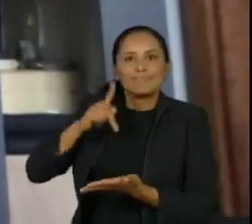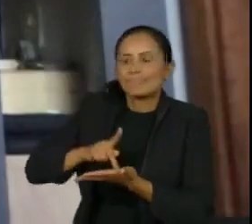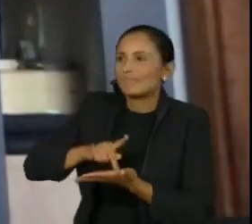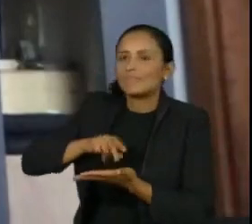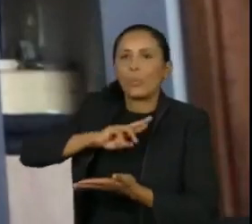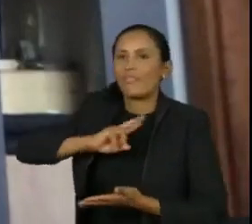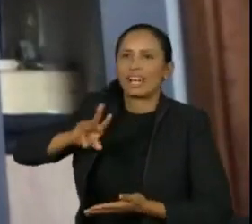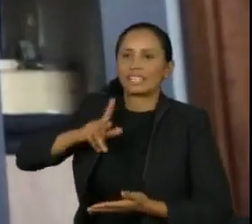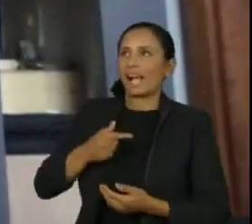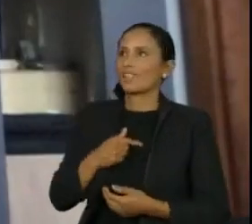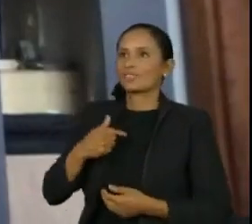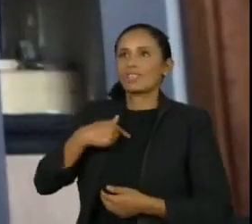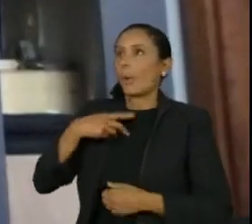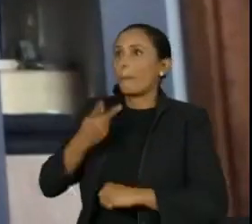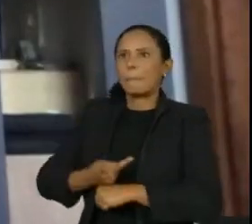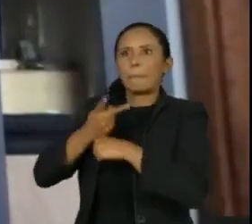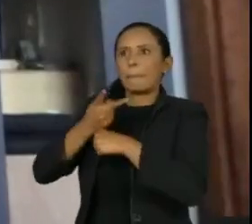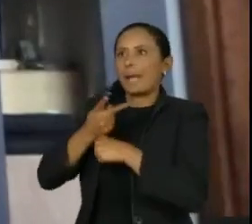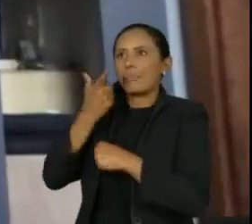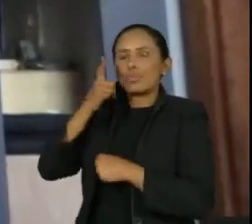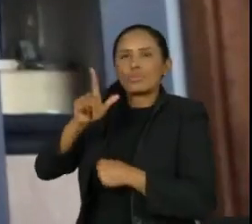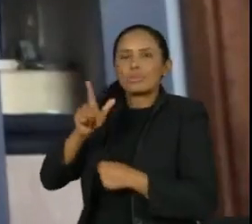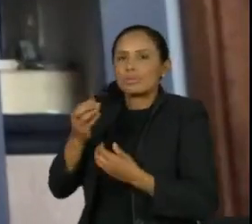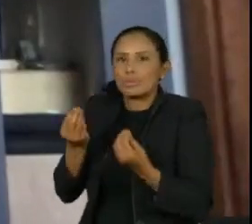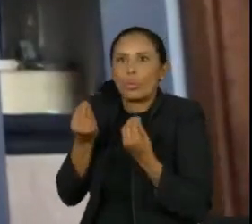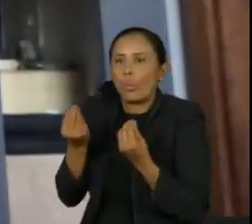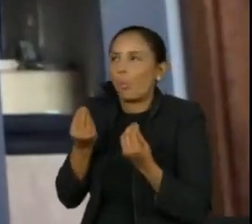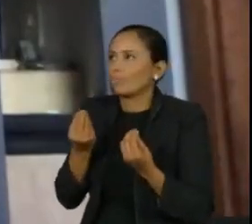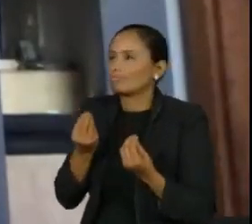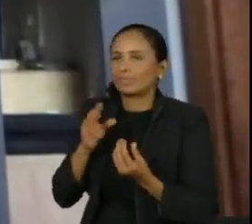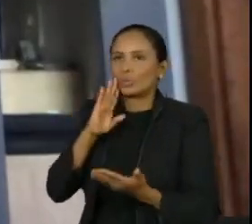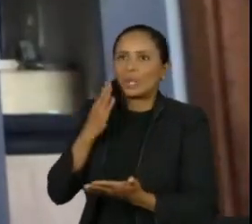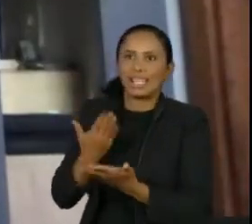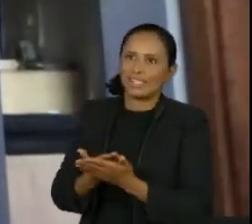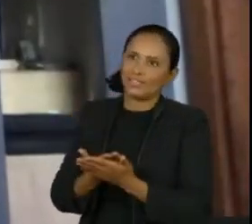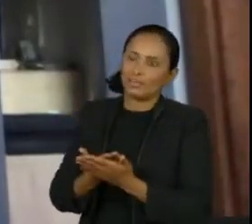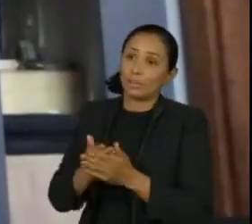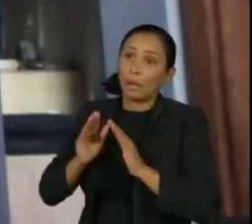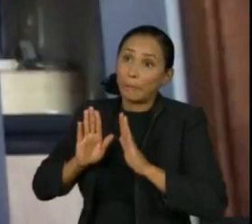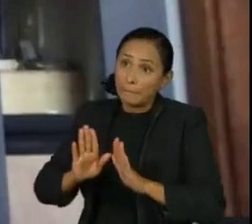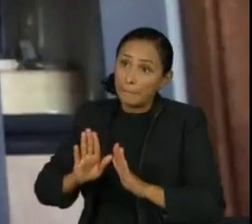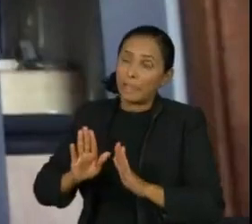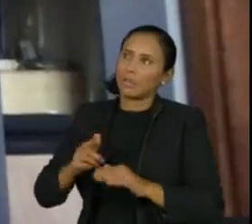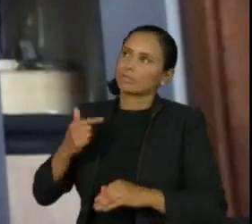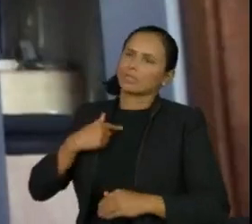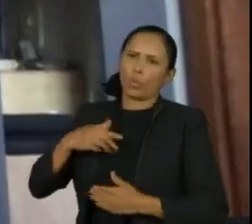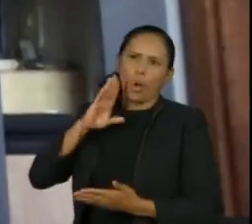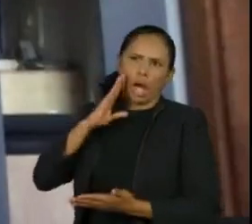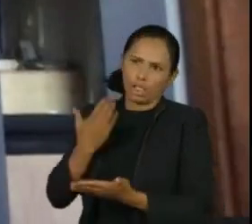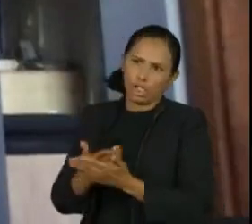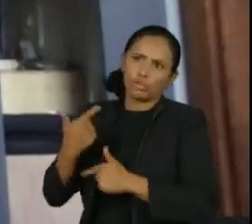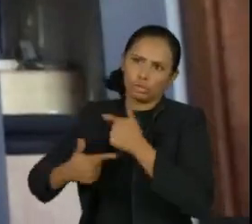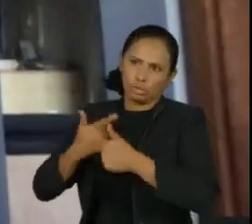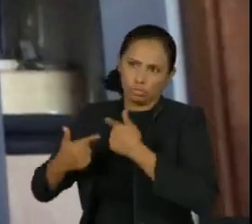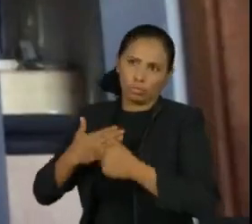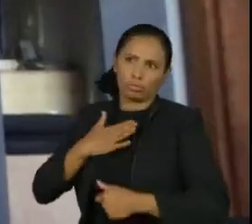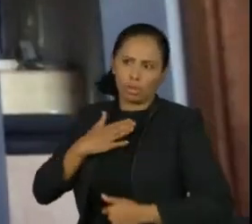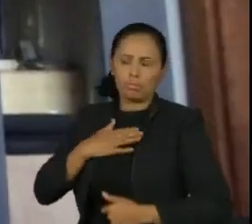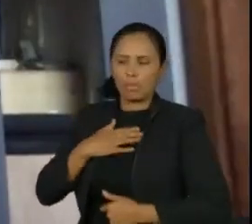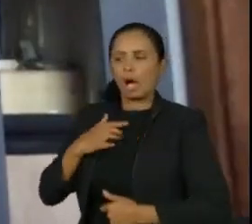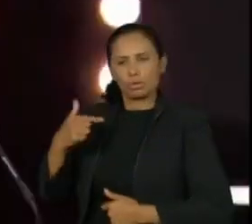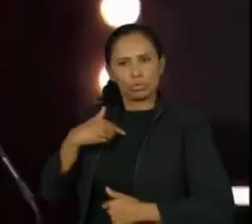por um lado, a gente confia no trabalho que a gente fez, né? Eu e a equipe, a gente confiou muito